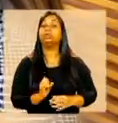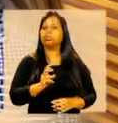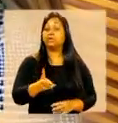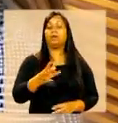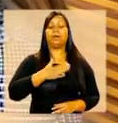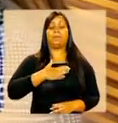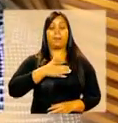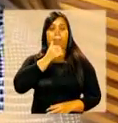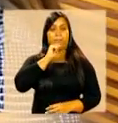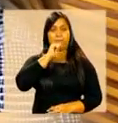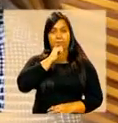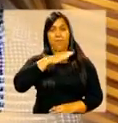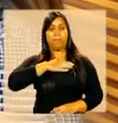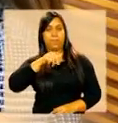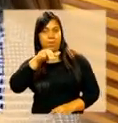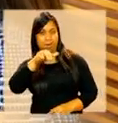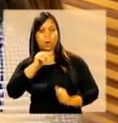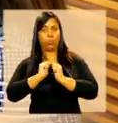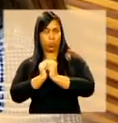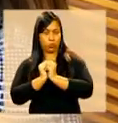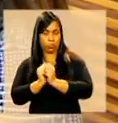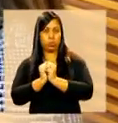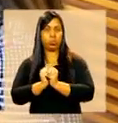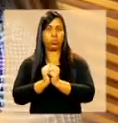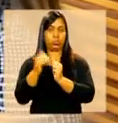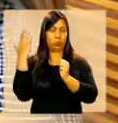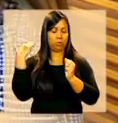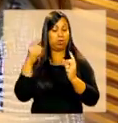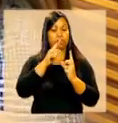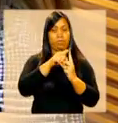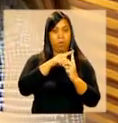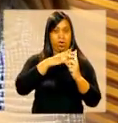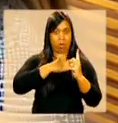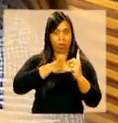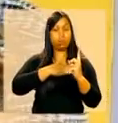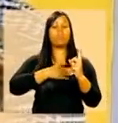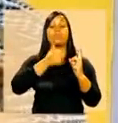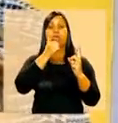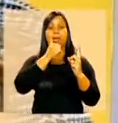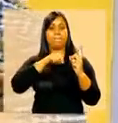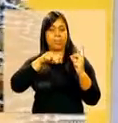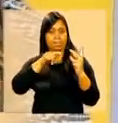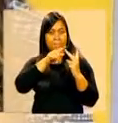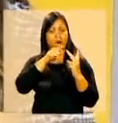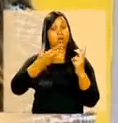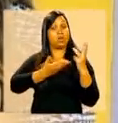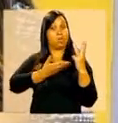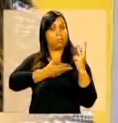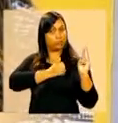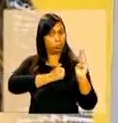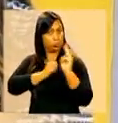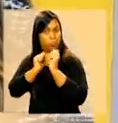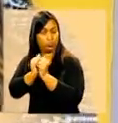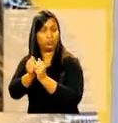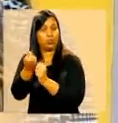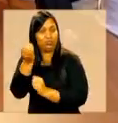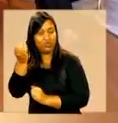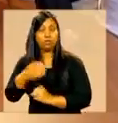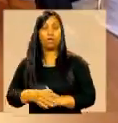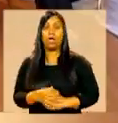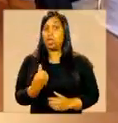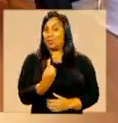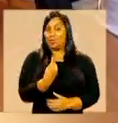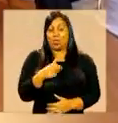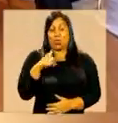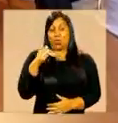viajo muito com a minha mãe e a minha irmã. E na minha última viagem fomos eu, minha irmã e uma amiga. Então, Gosto de viajar com todo mundo. Sozinha costuma também viajar ou Nunca